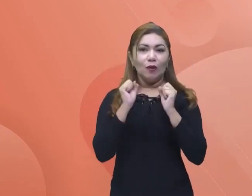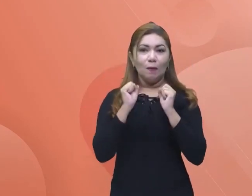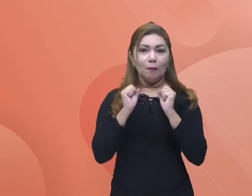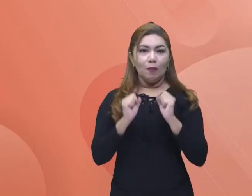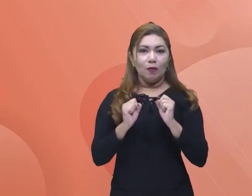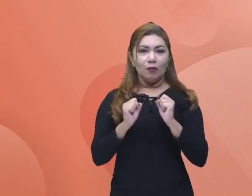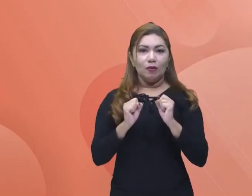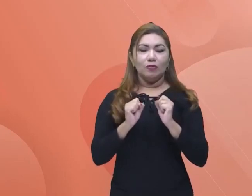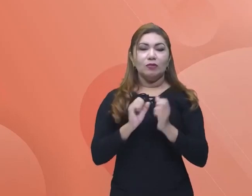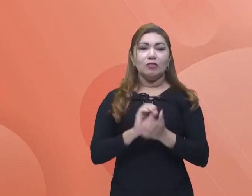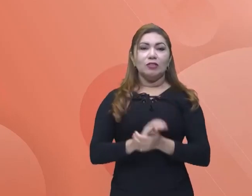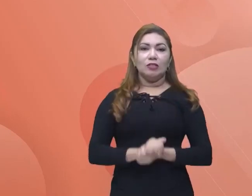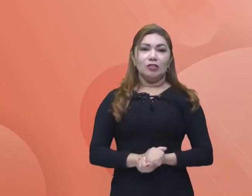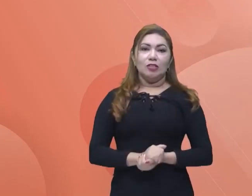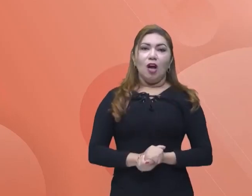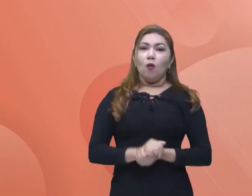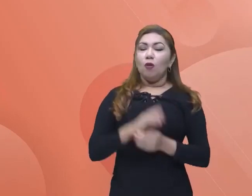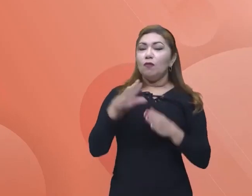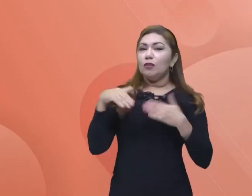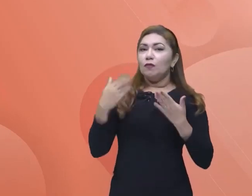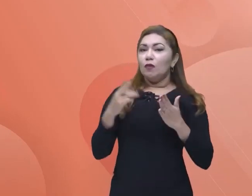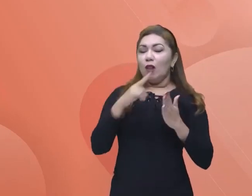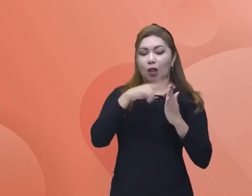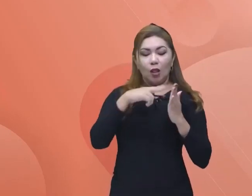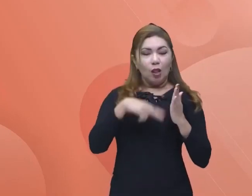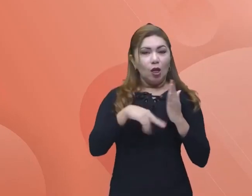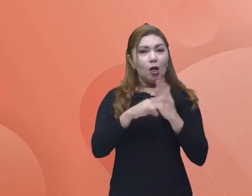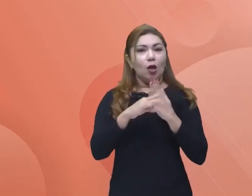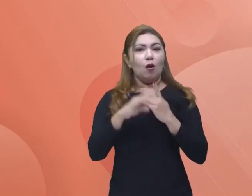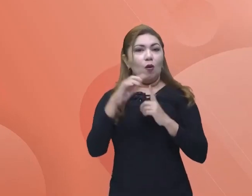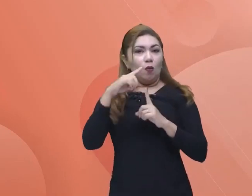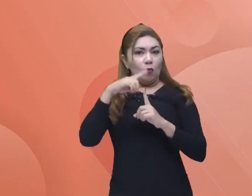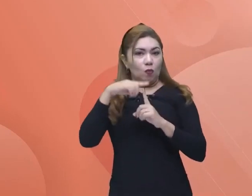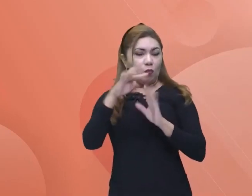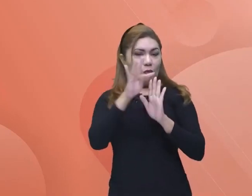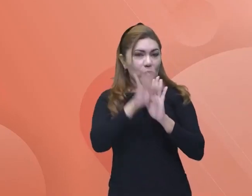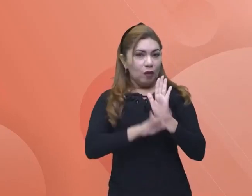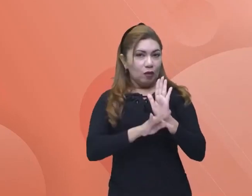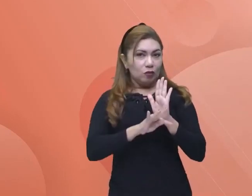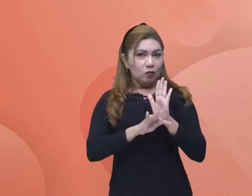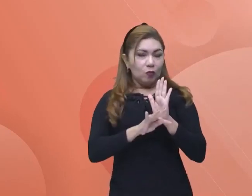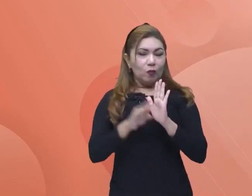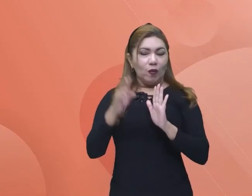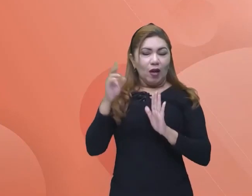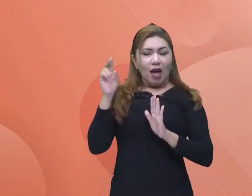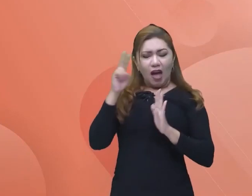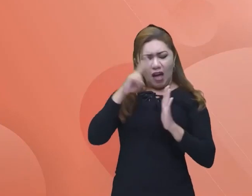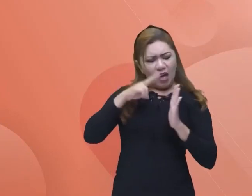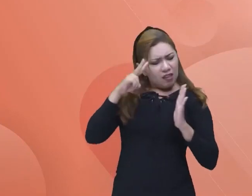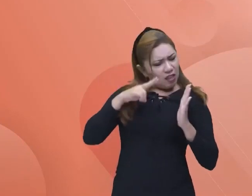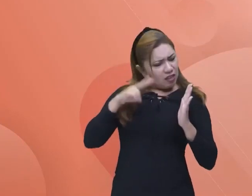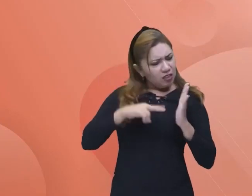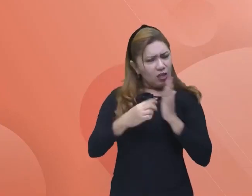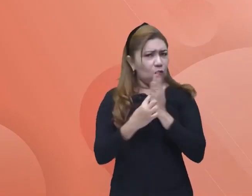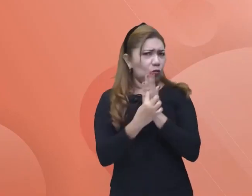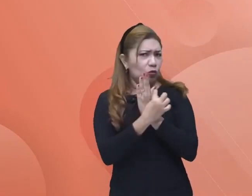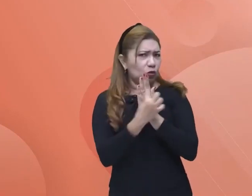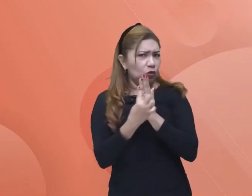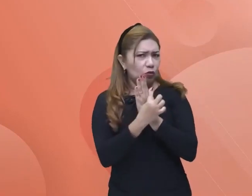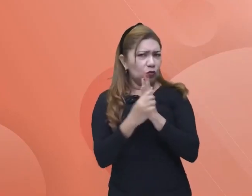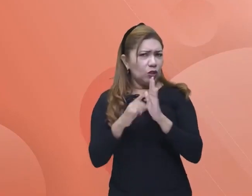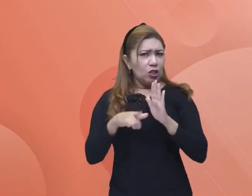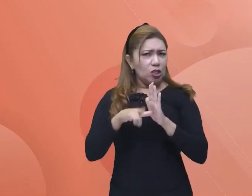você for ler um texto, uma figura, tente primeiro analisar o título. Leia o título e antes de ler o